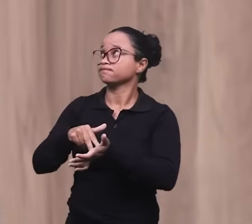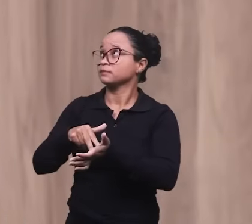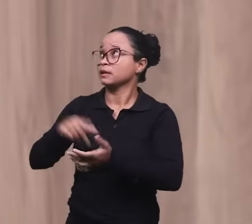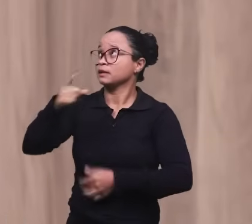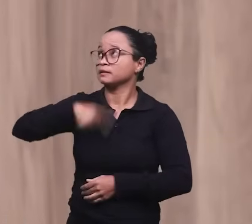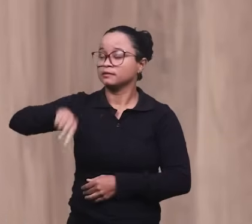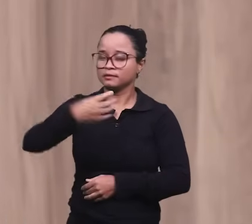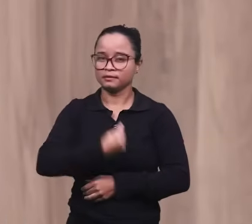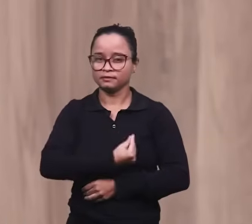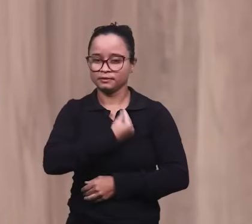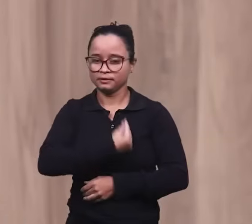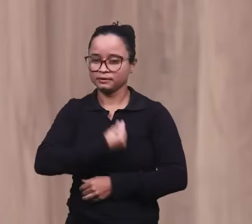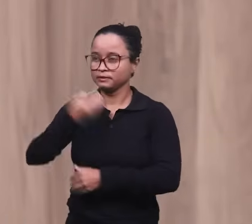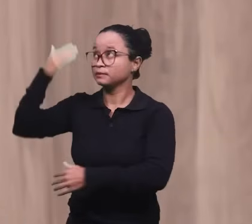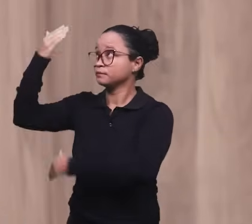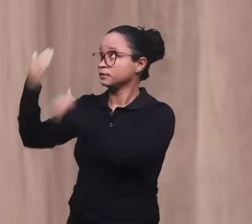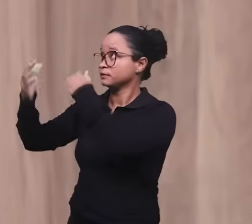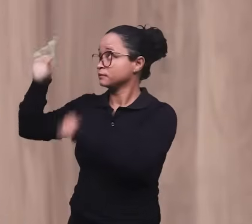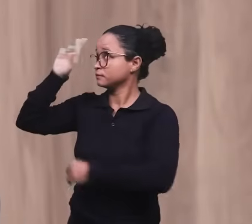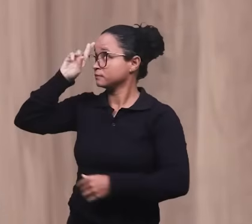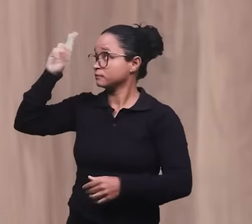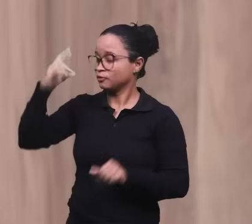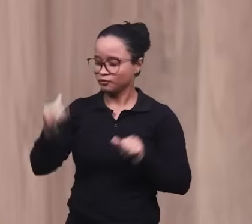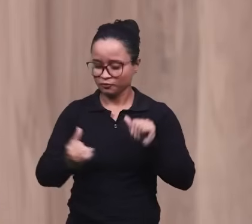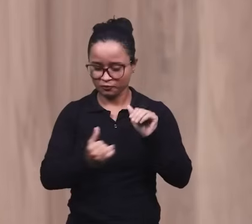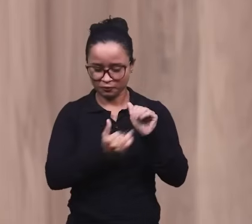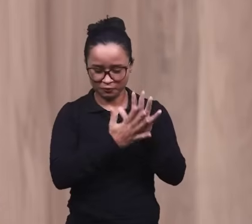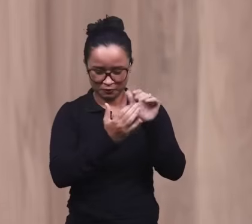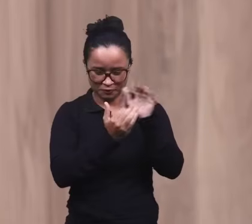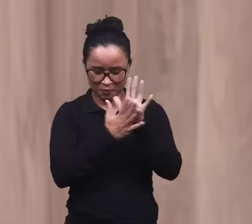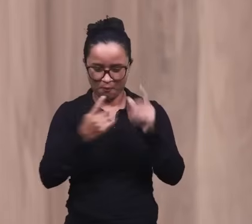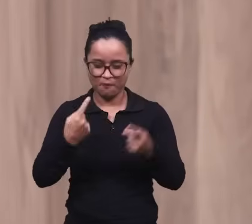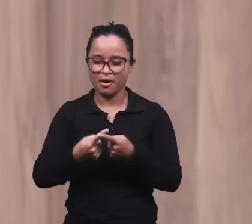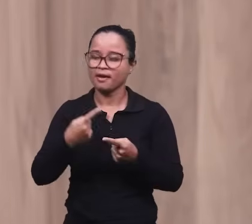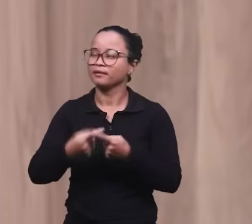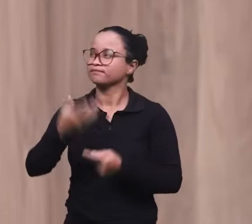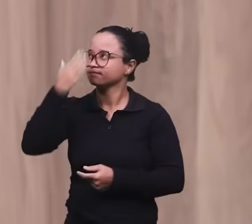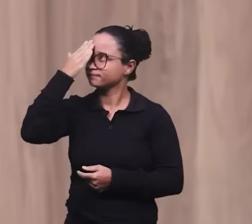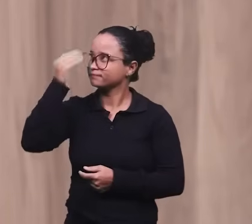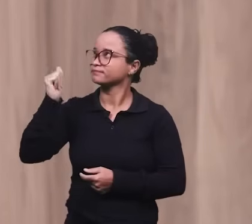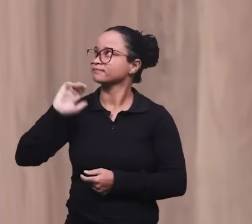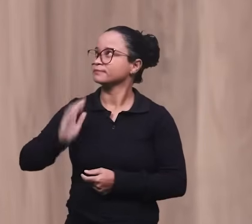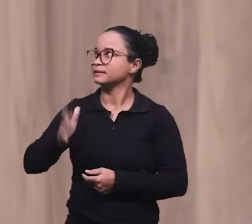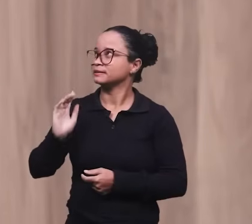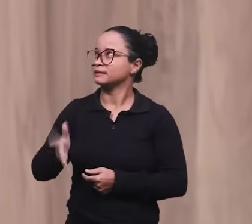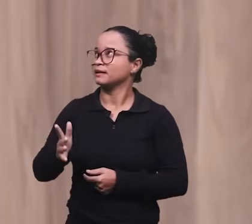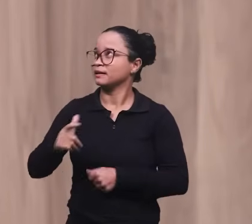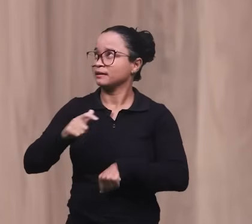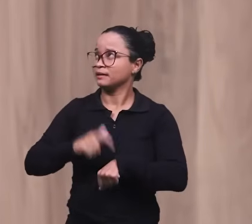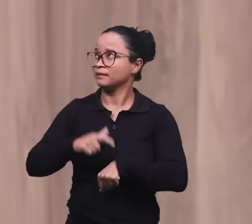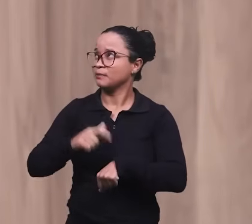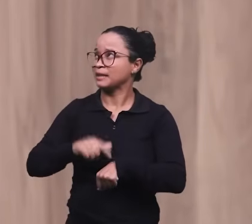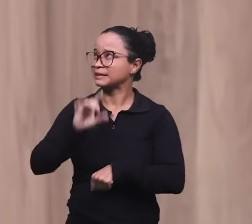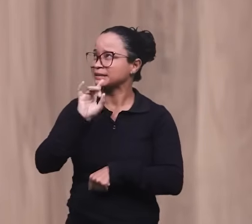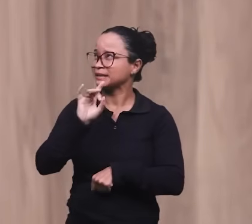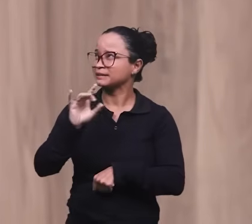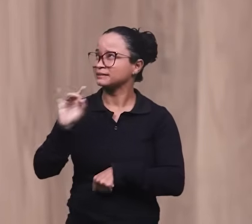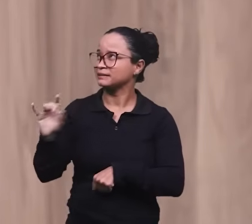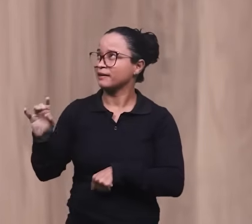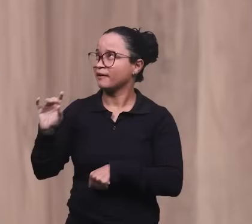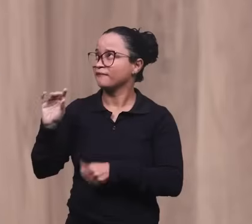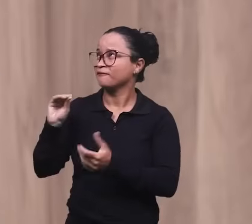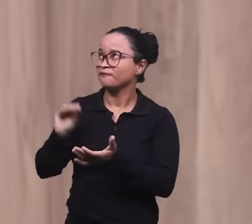as nossas vidas em Tua presença. Louvamos porque sabemos que a cada momento não tem